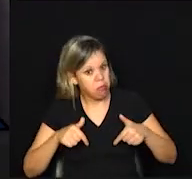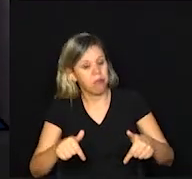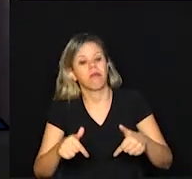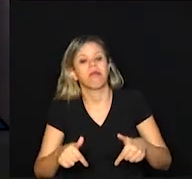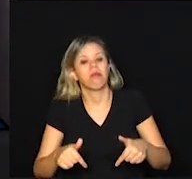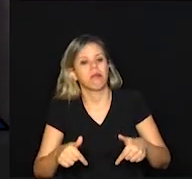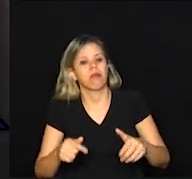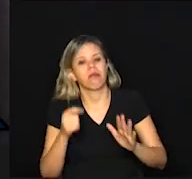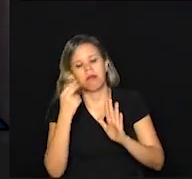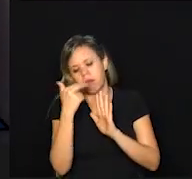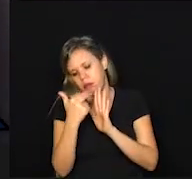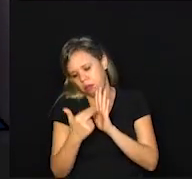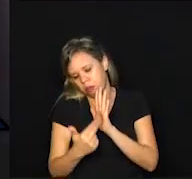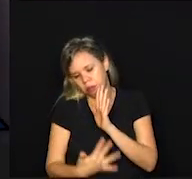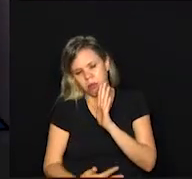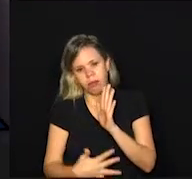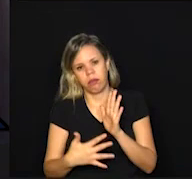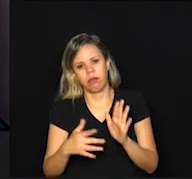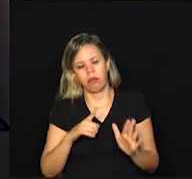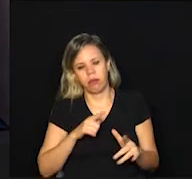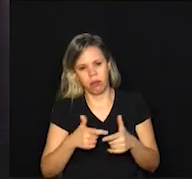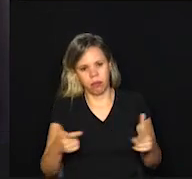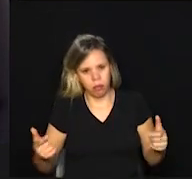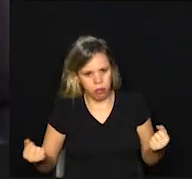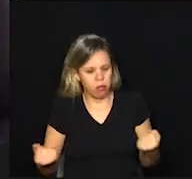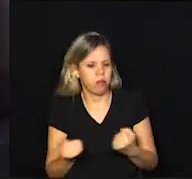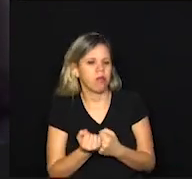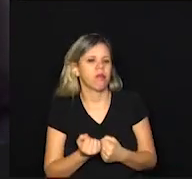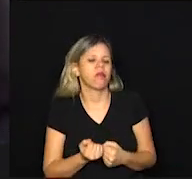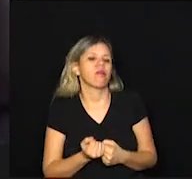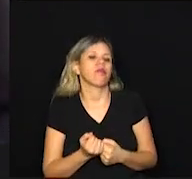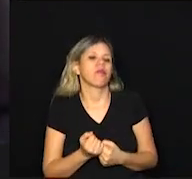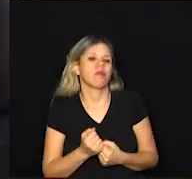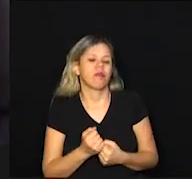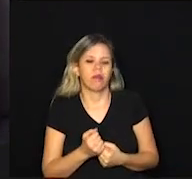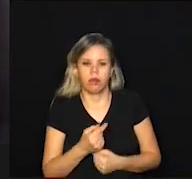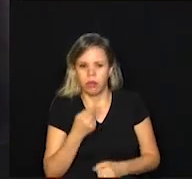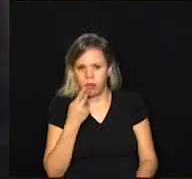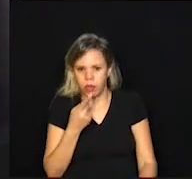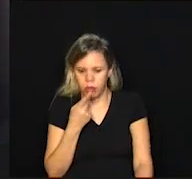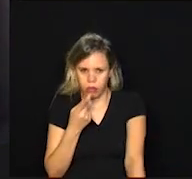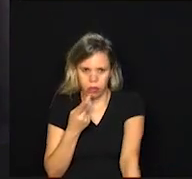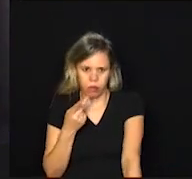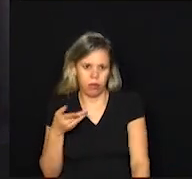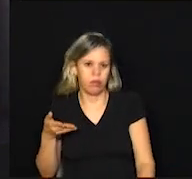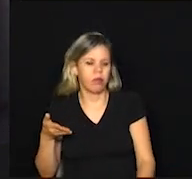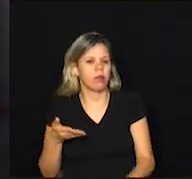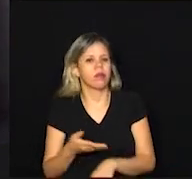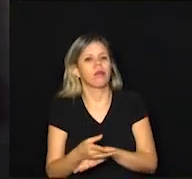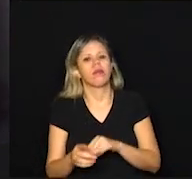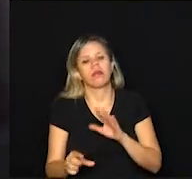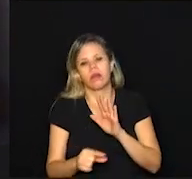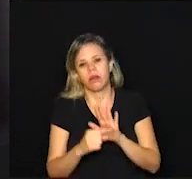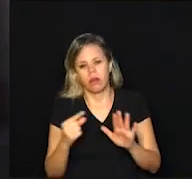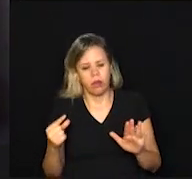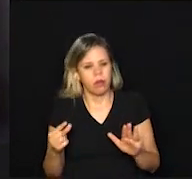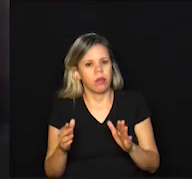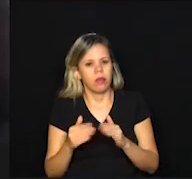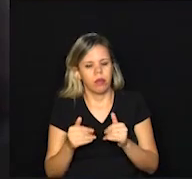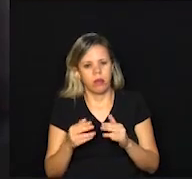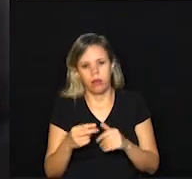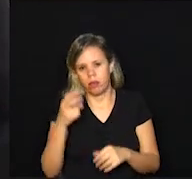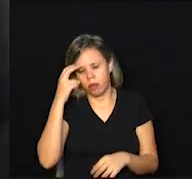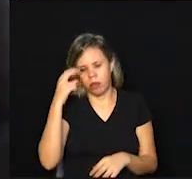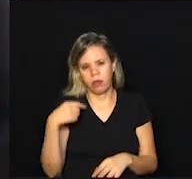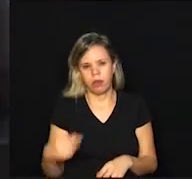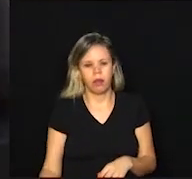abaixo-assinado né por essa aqui teve tanto apoio também falar que também entrei com requerimento acho importante a comissão